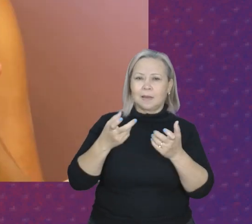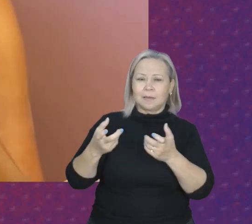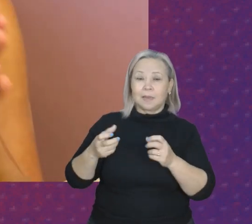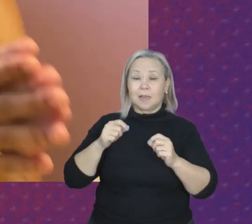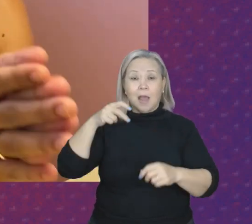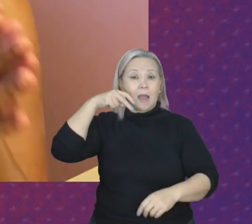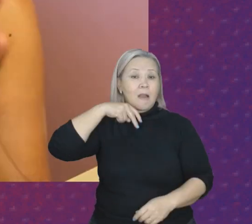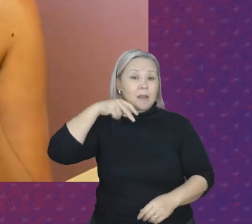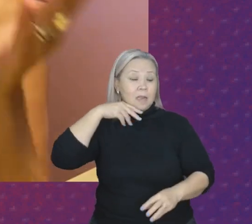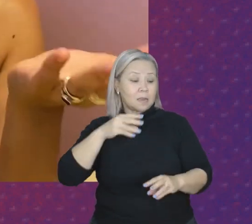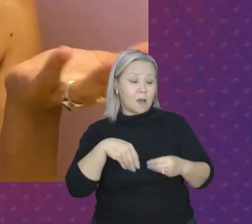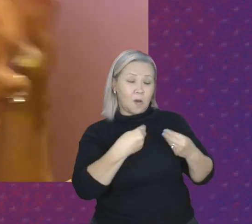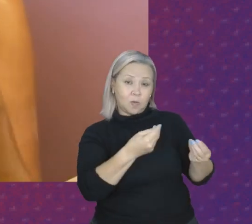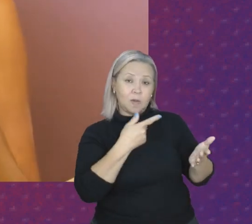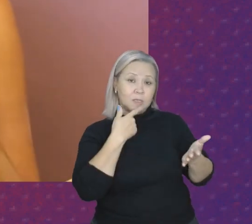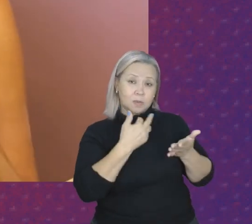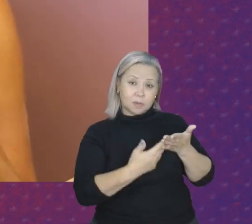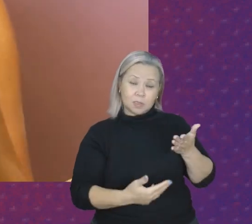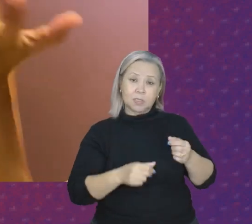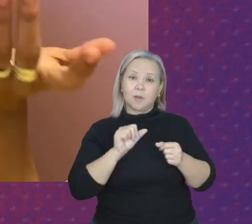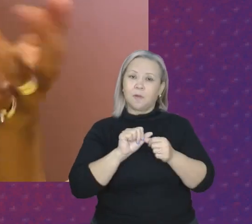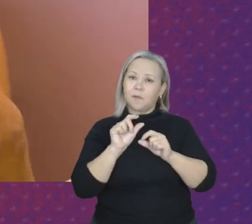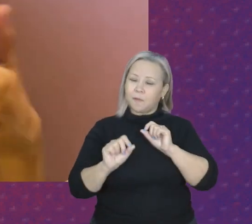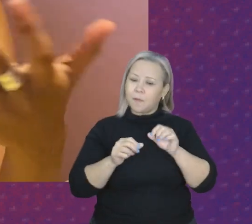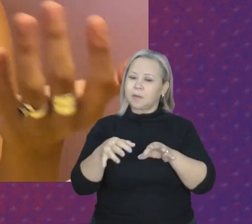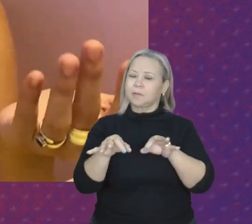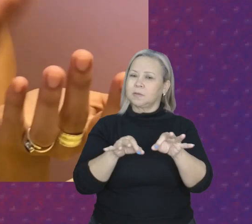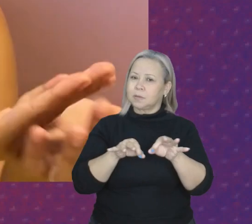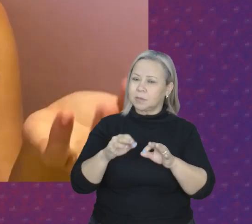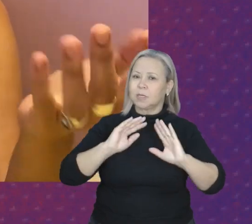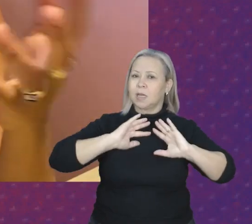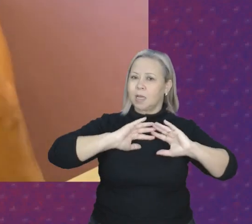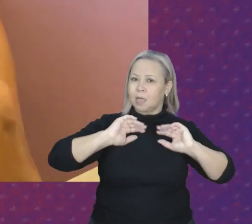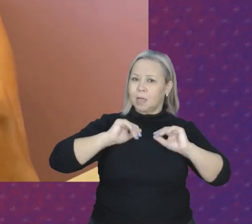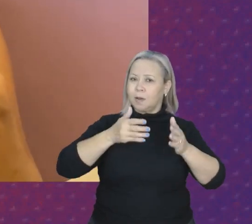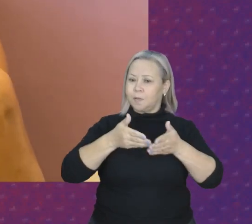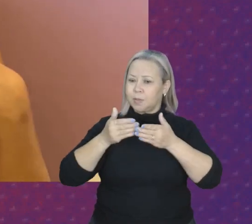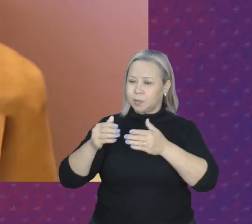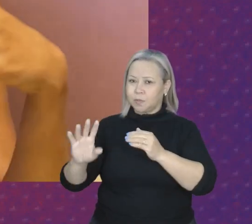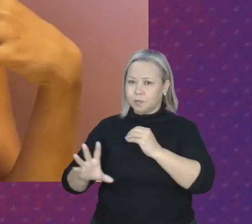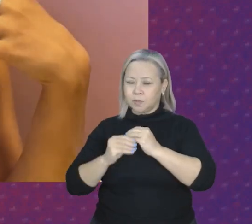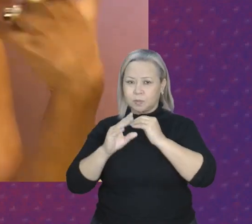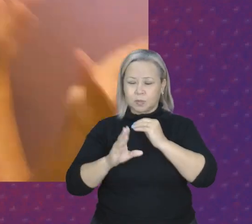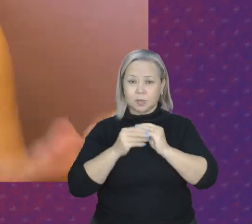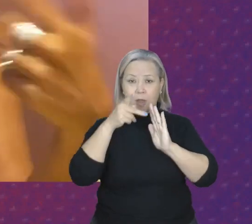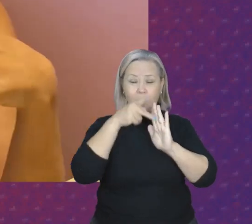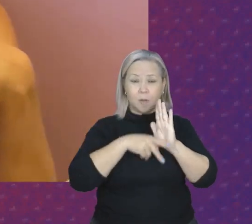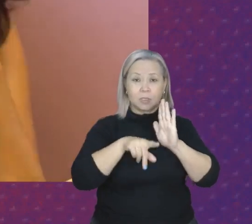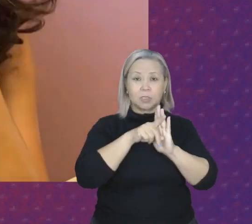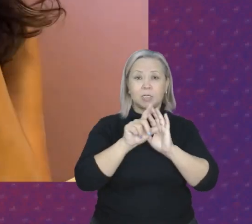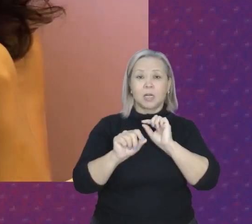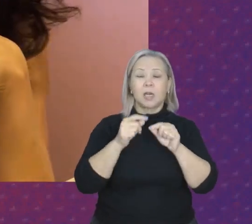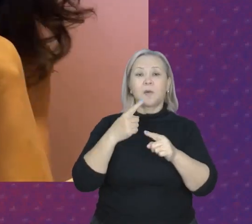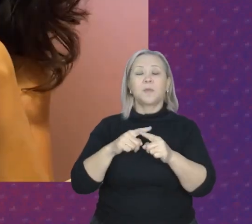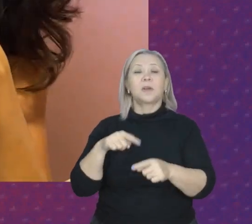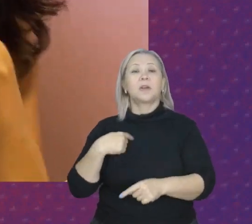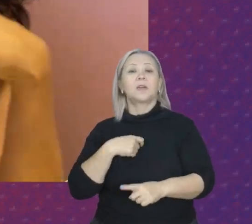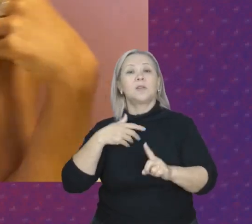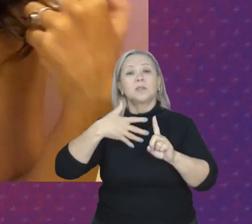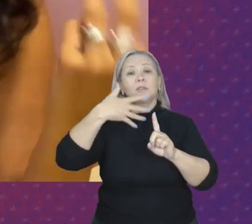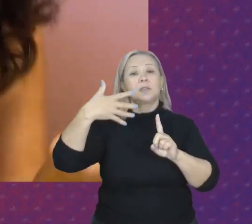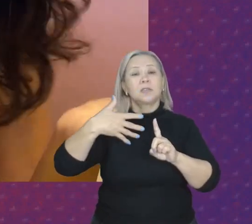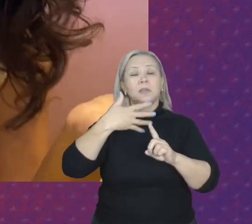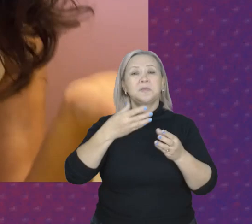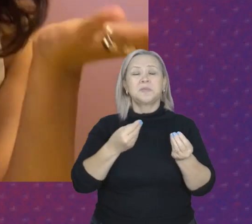Natal. E a gente fez, né, uma questão de ordem e pediu para que fosse incrementado no projeto de lei, porque nós, LGBTs, muitas